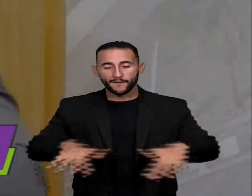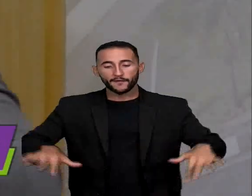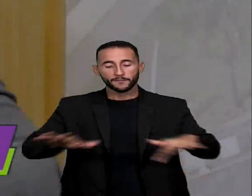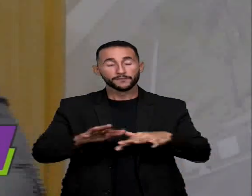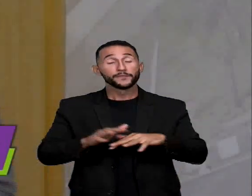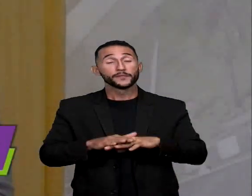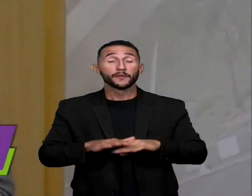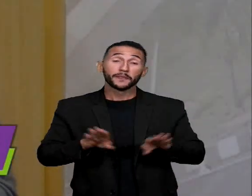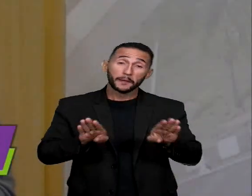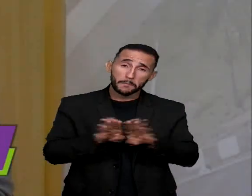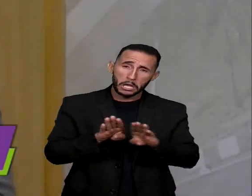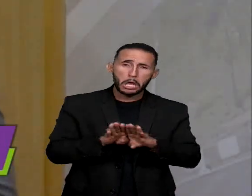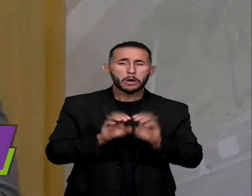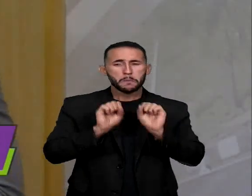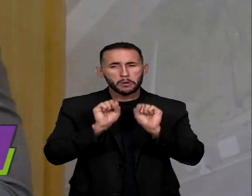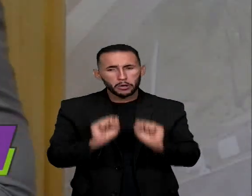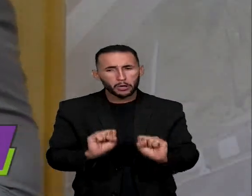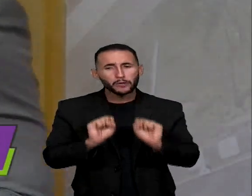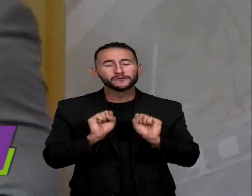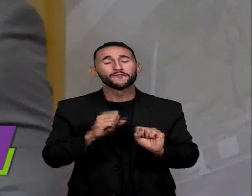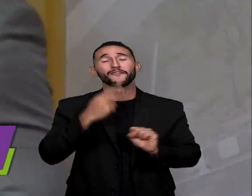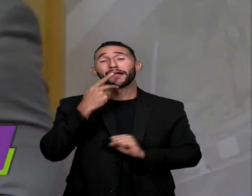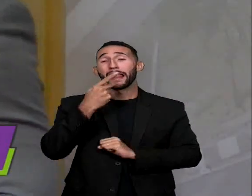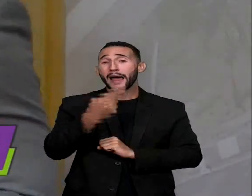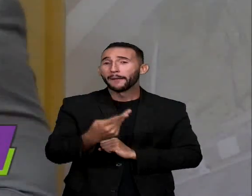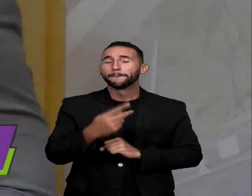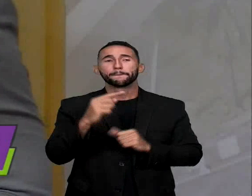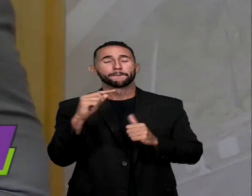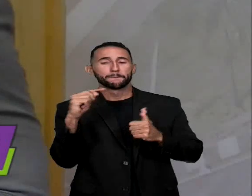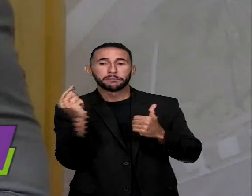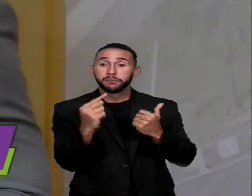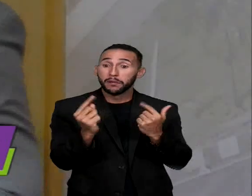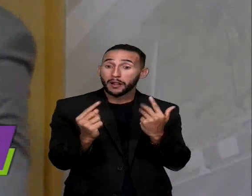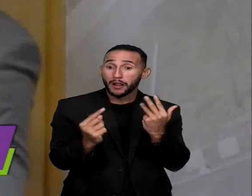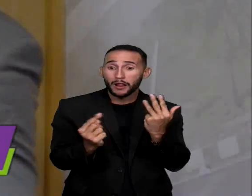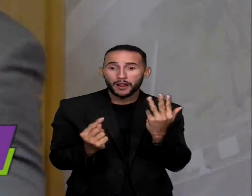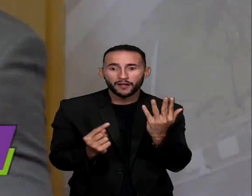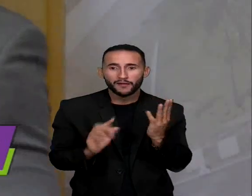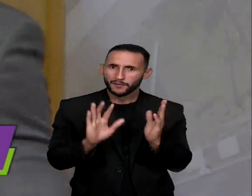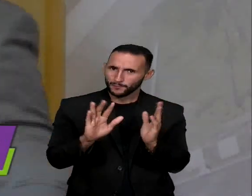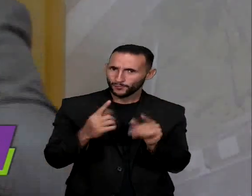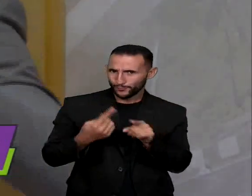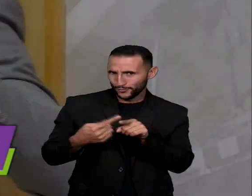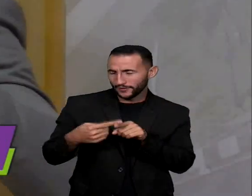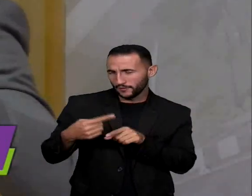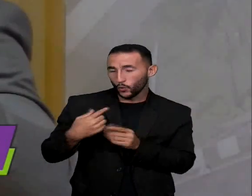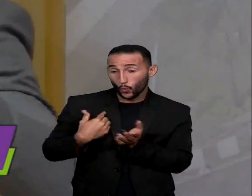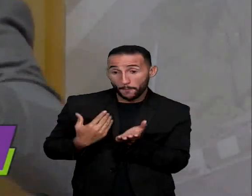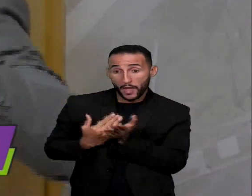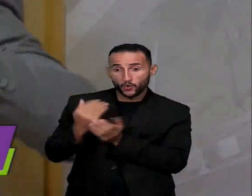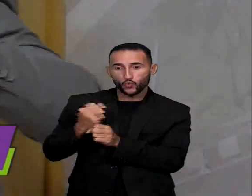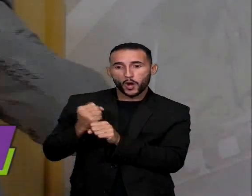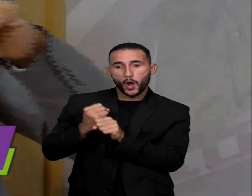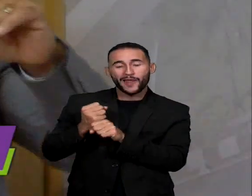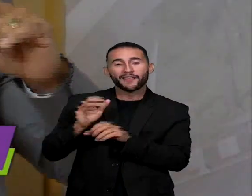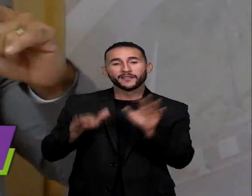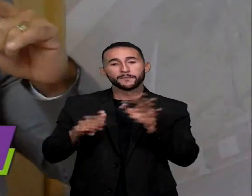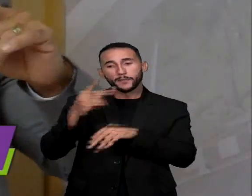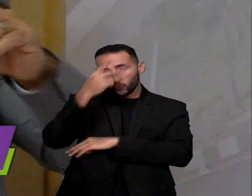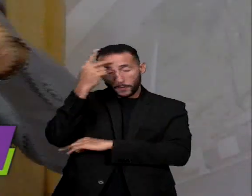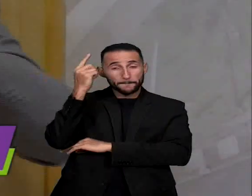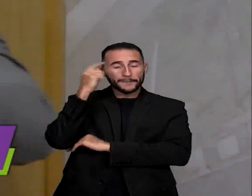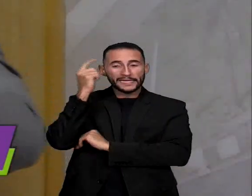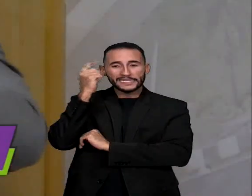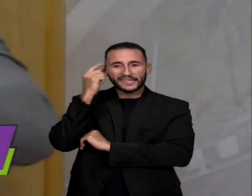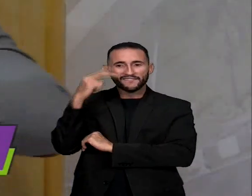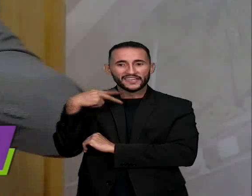poderia citar aqui a gente nesse começo de ano assim como os vereadores as pessoas pensam que os vereadores